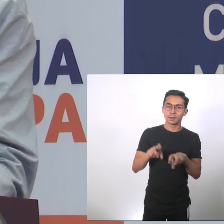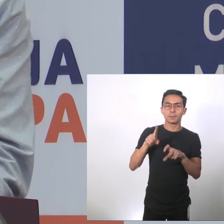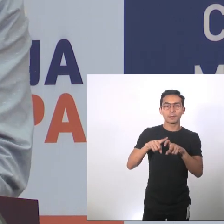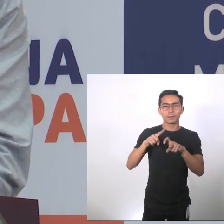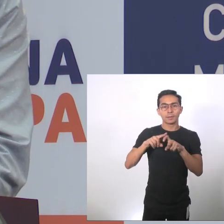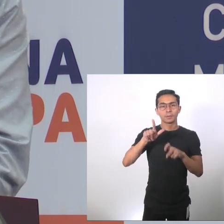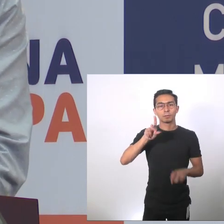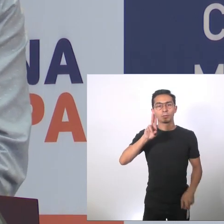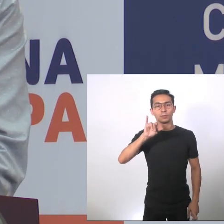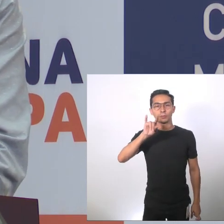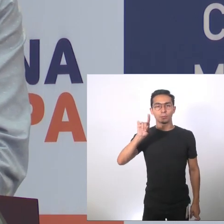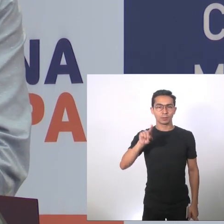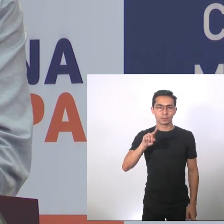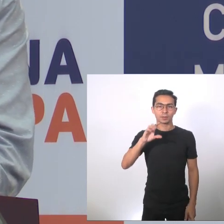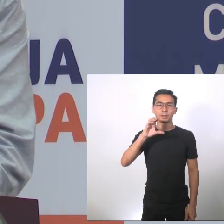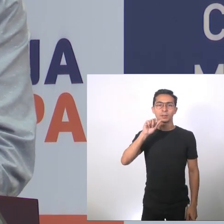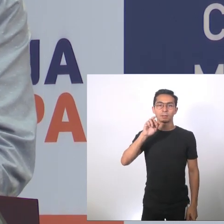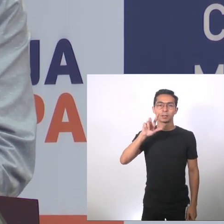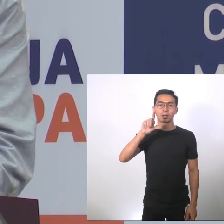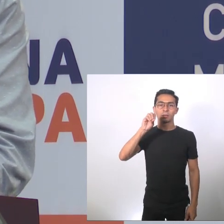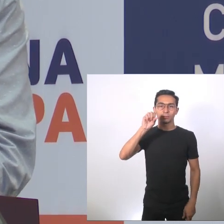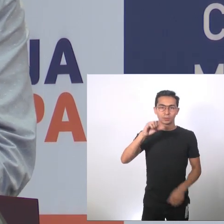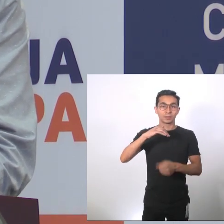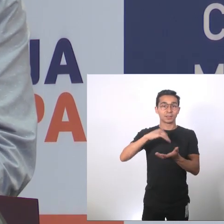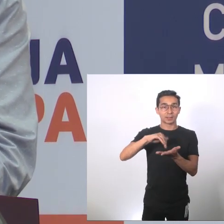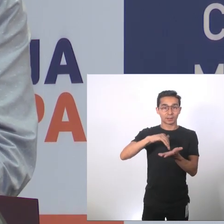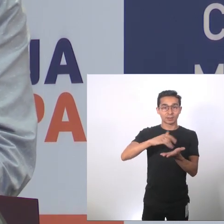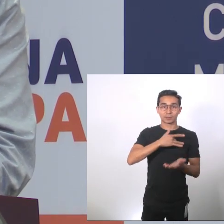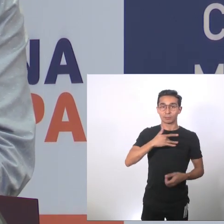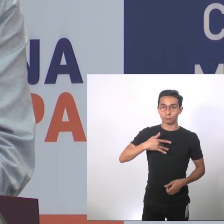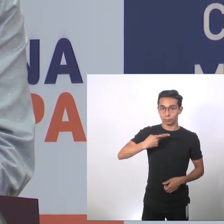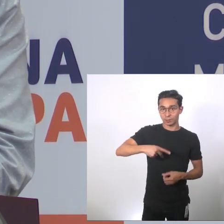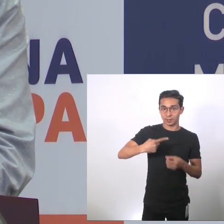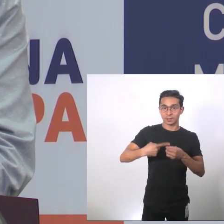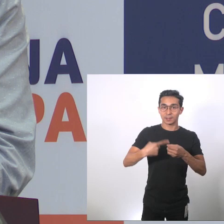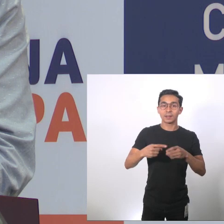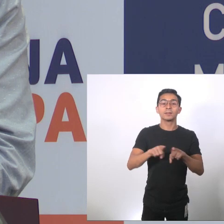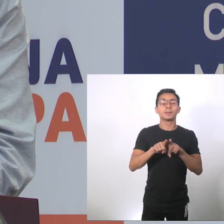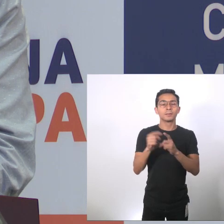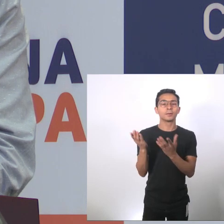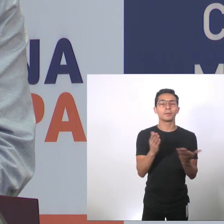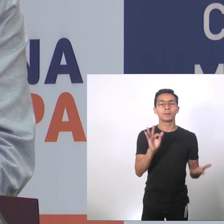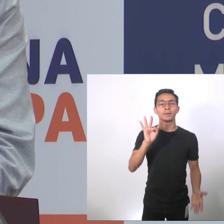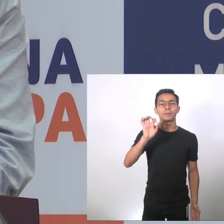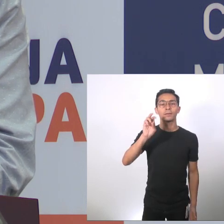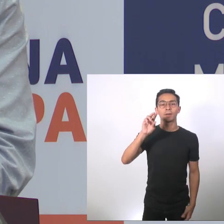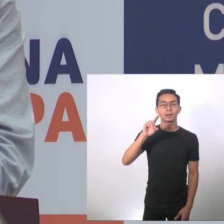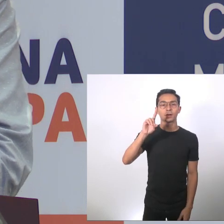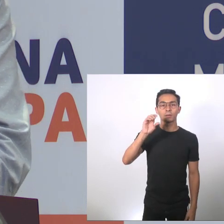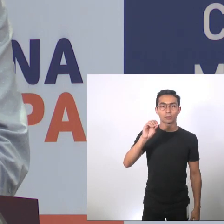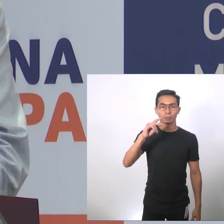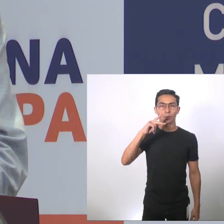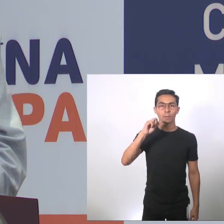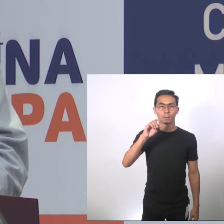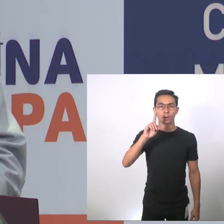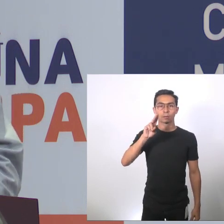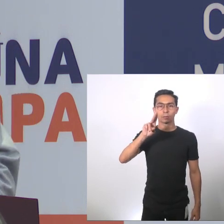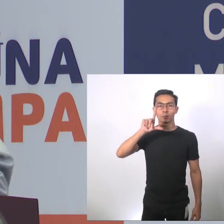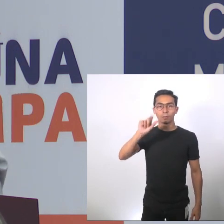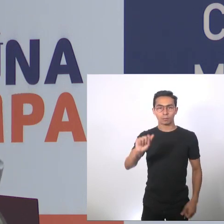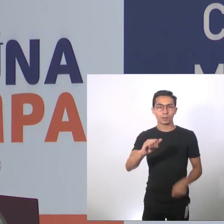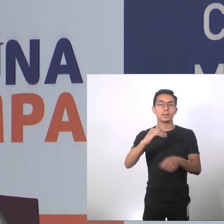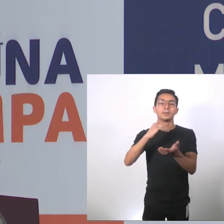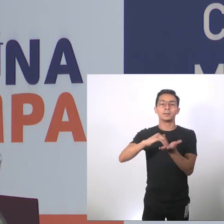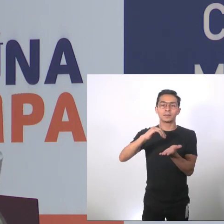Amarco, secretário municipal da Saúde, e também o senhor Fernando Padula, secretário municipal da Educação.